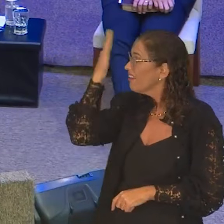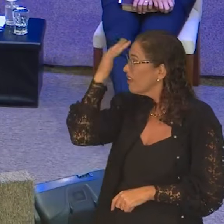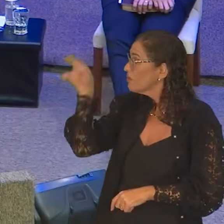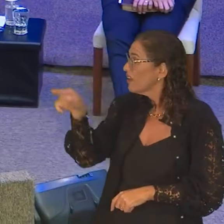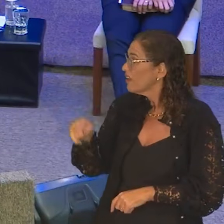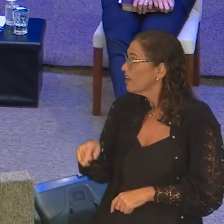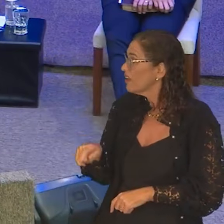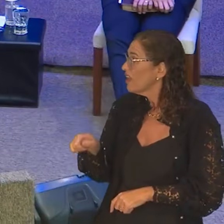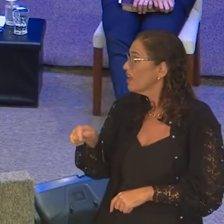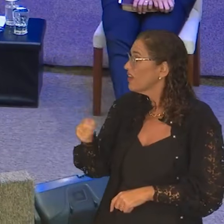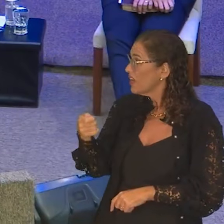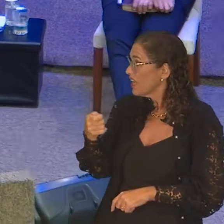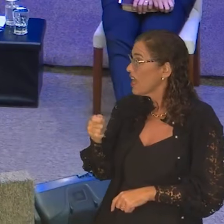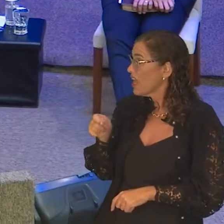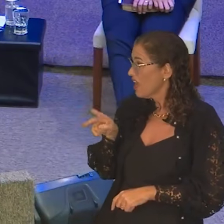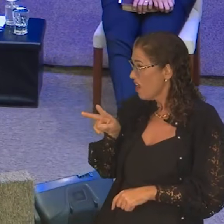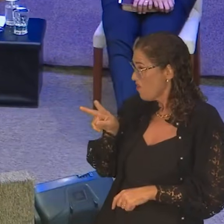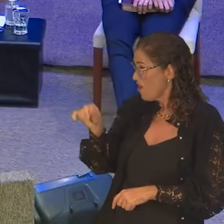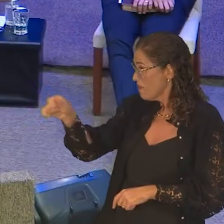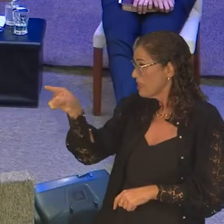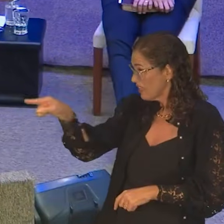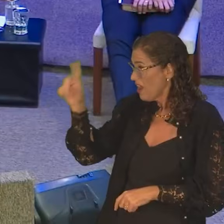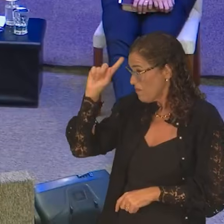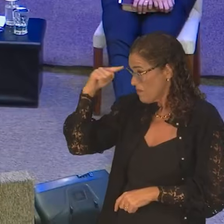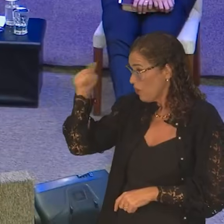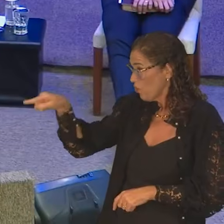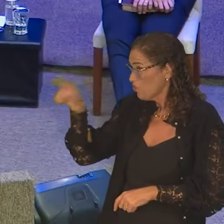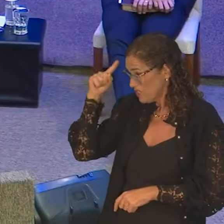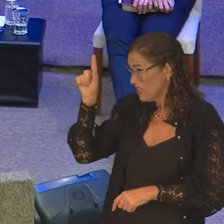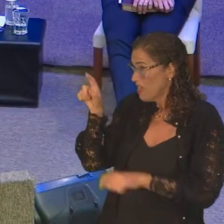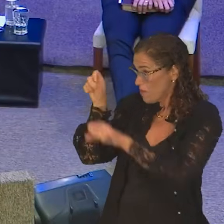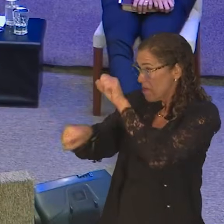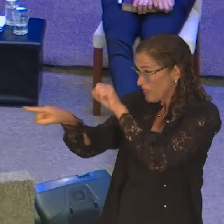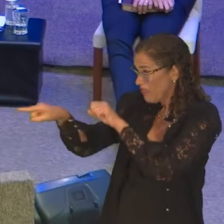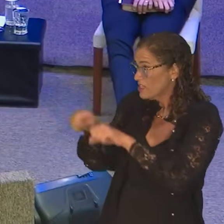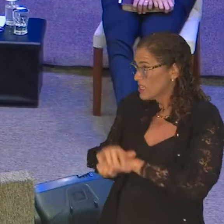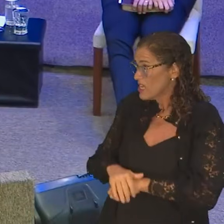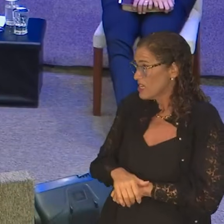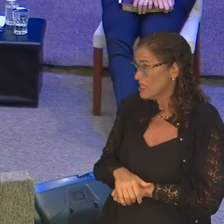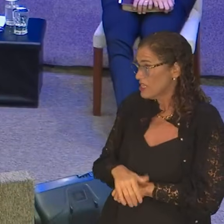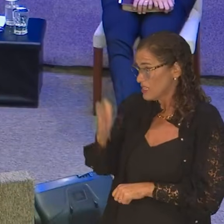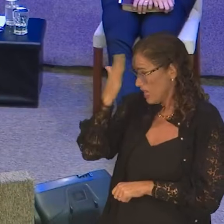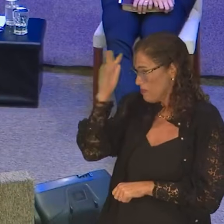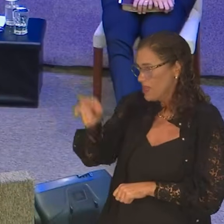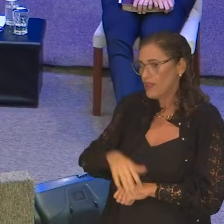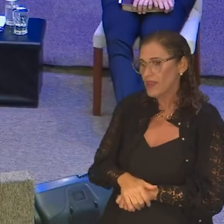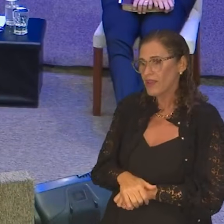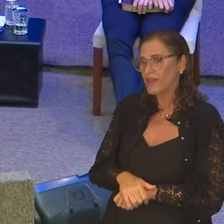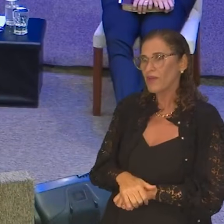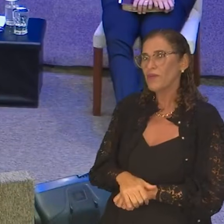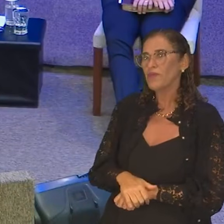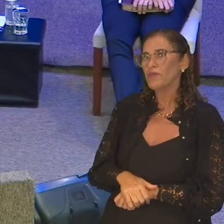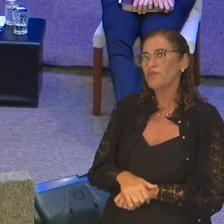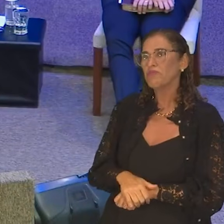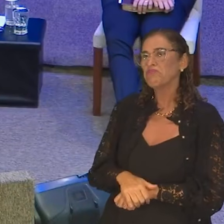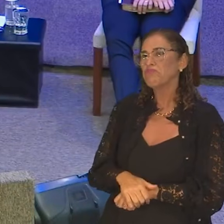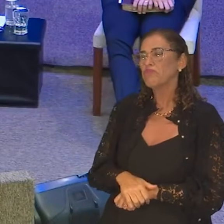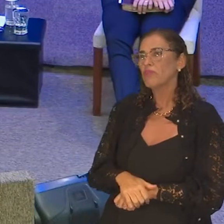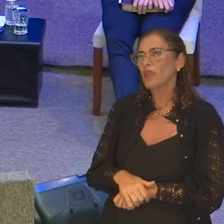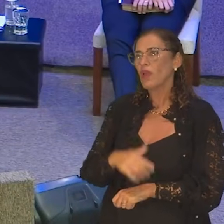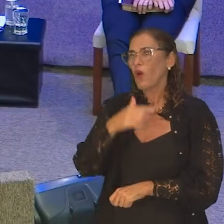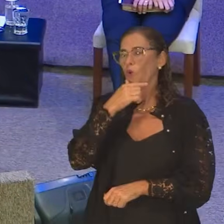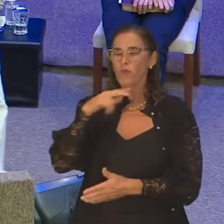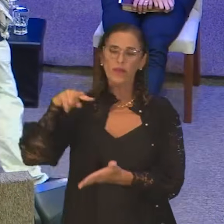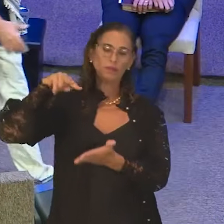Você sabe que eu vou te matar, maluco? esse menino não recuou, ao contrário,